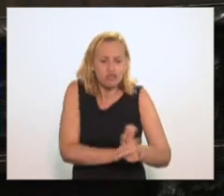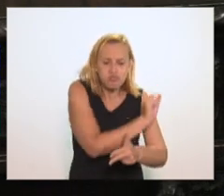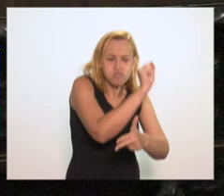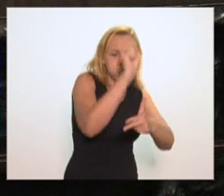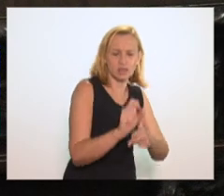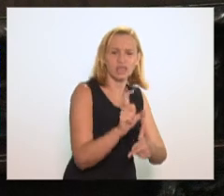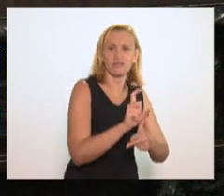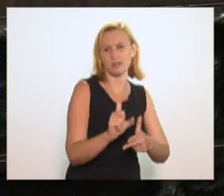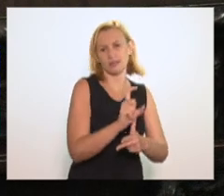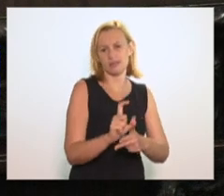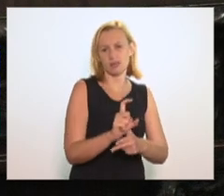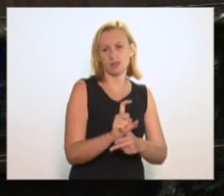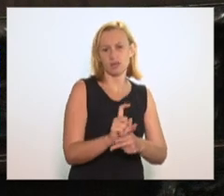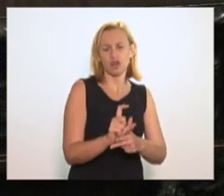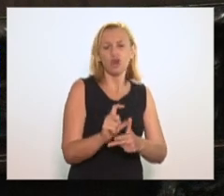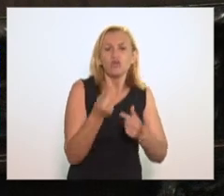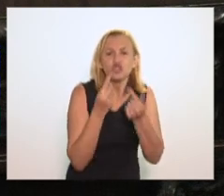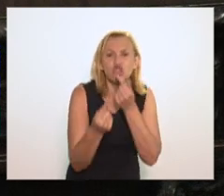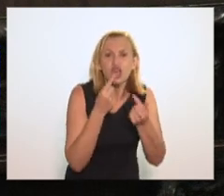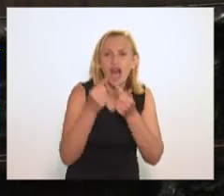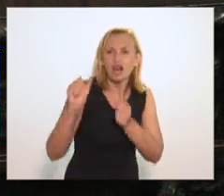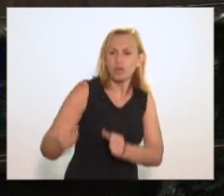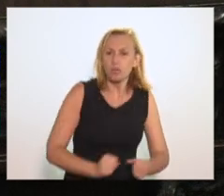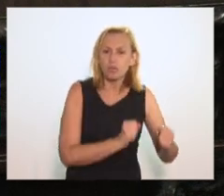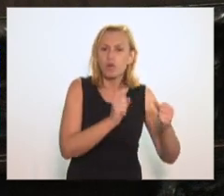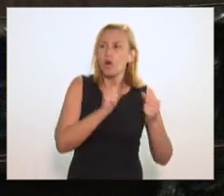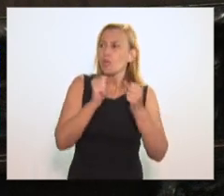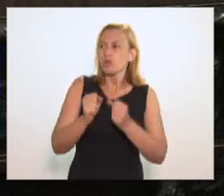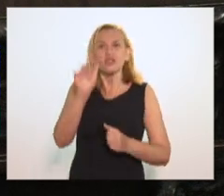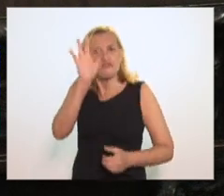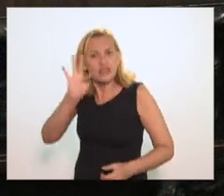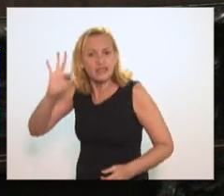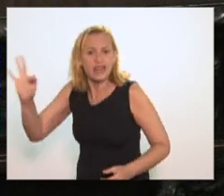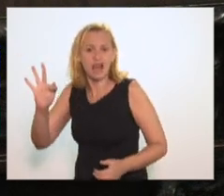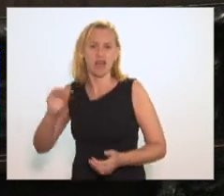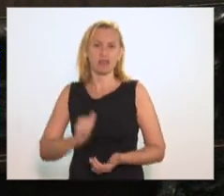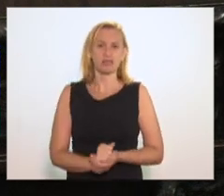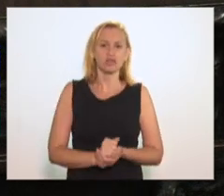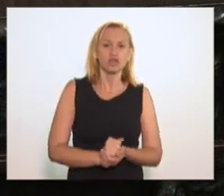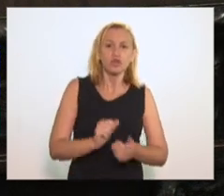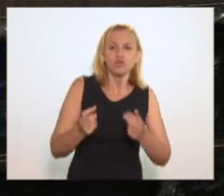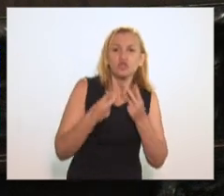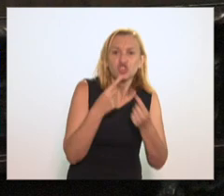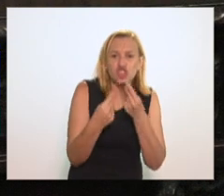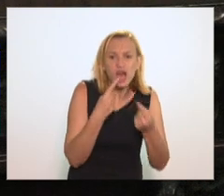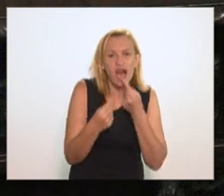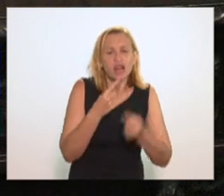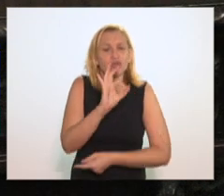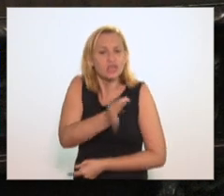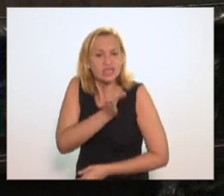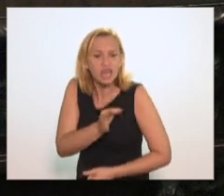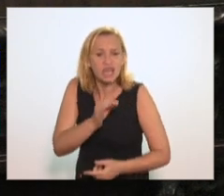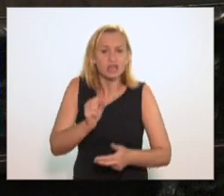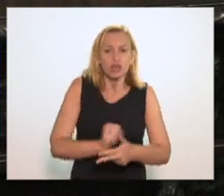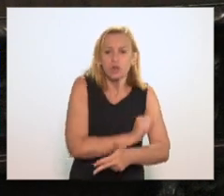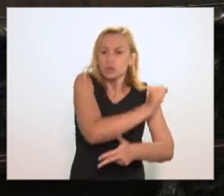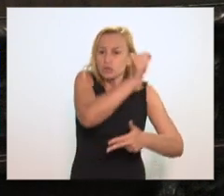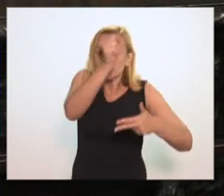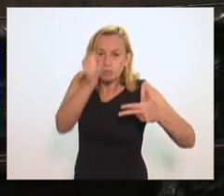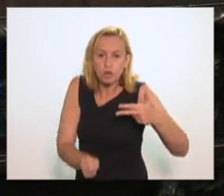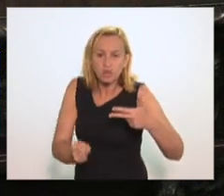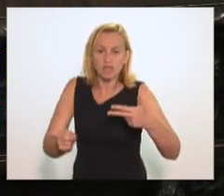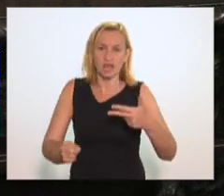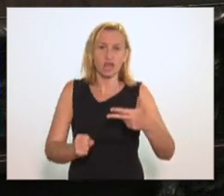um diálogo franco com o poder executivo nacional um diálogo franco com os poderes municipais